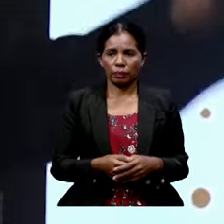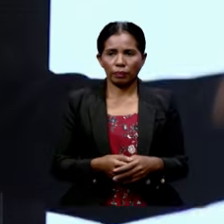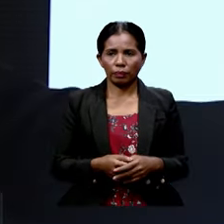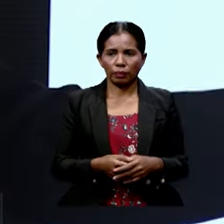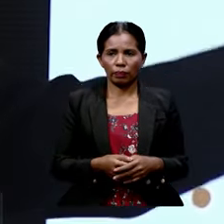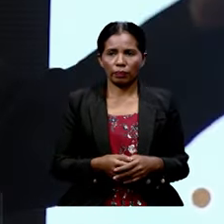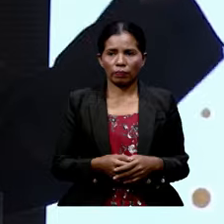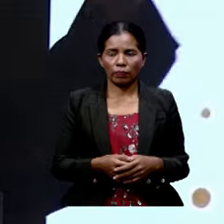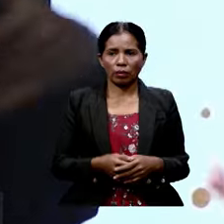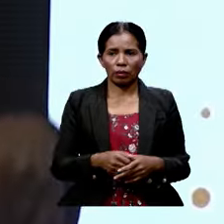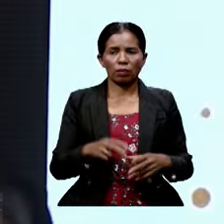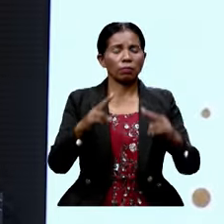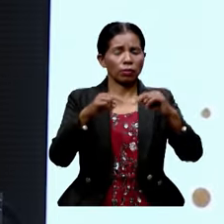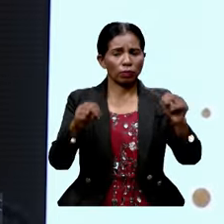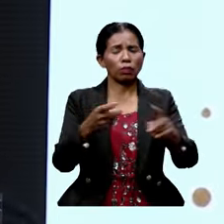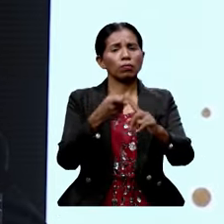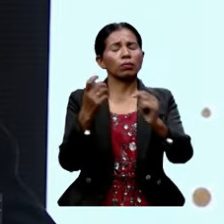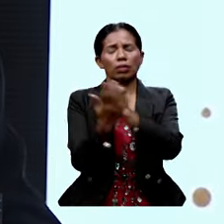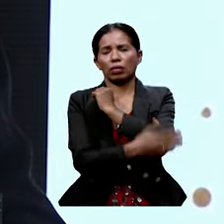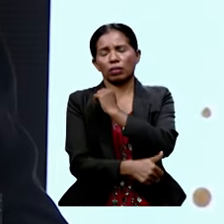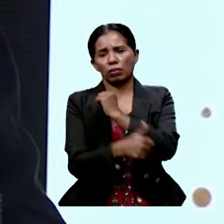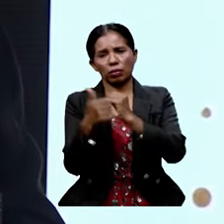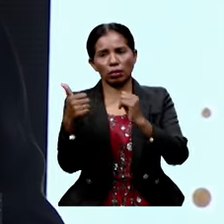Mandolo, mai no sili ur.